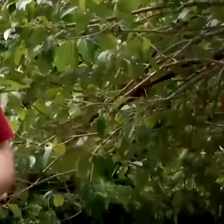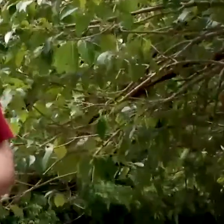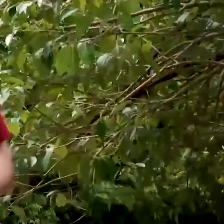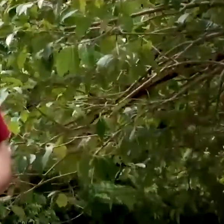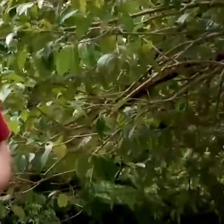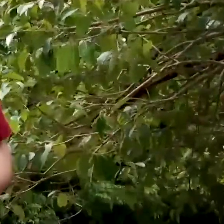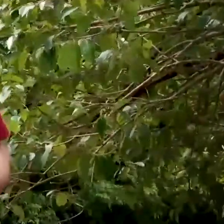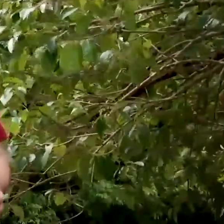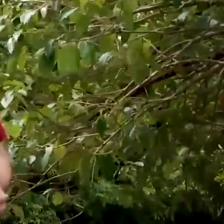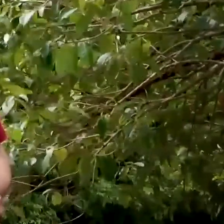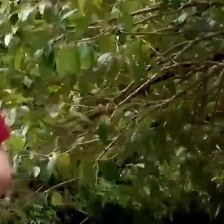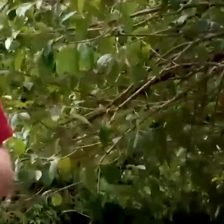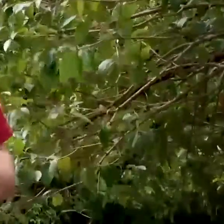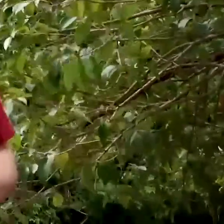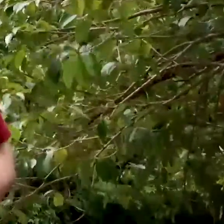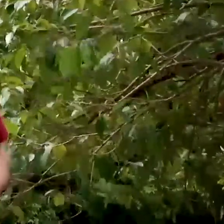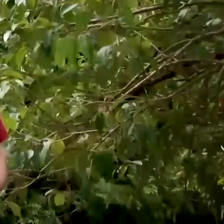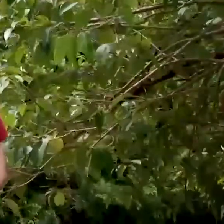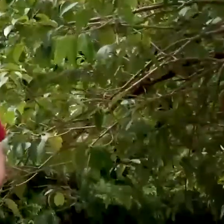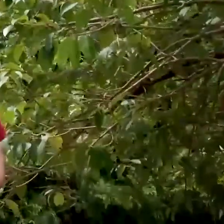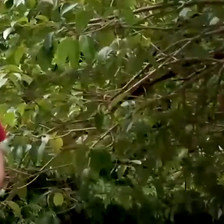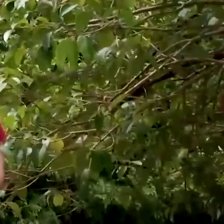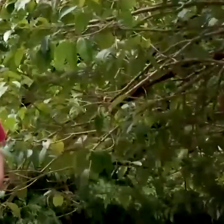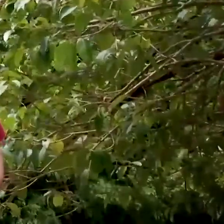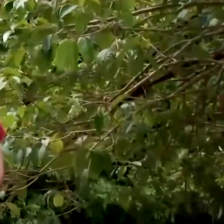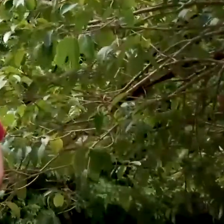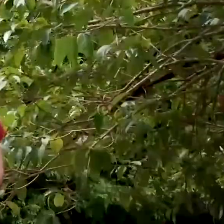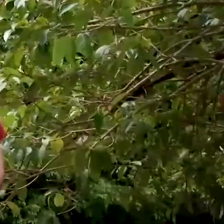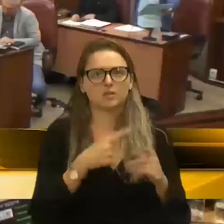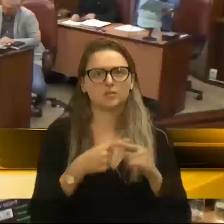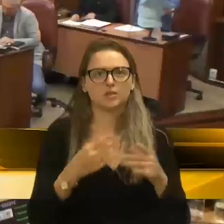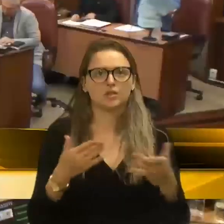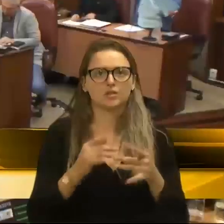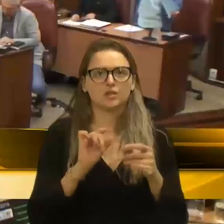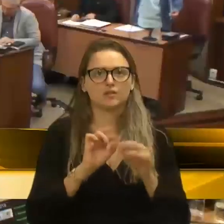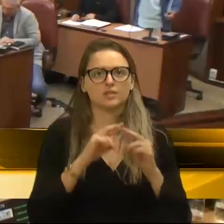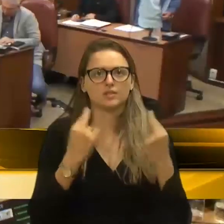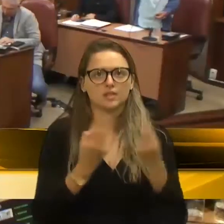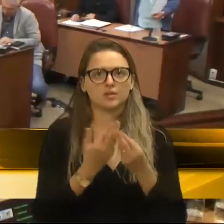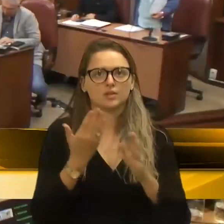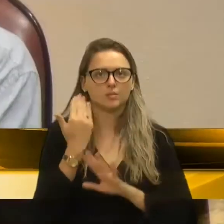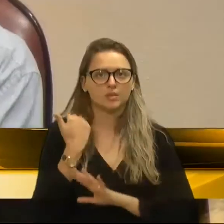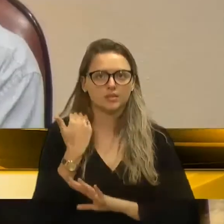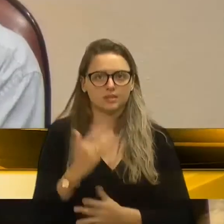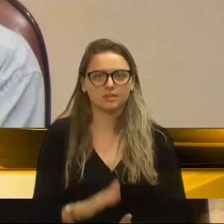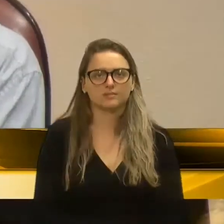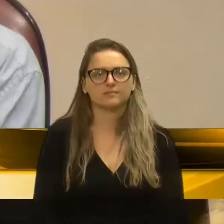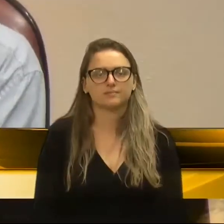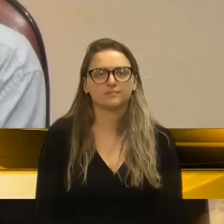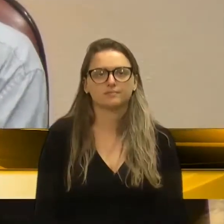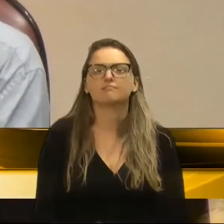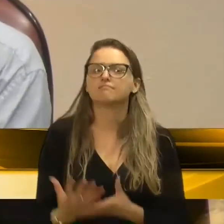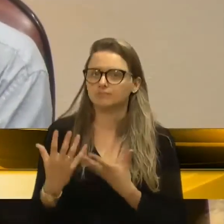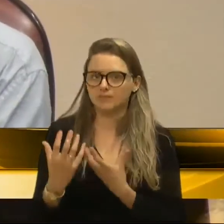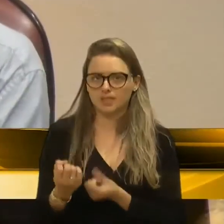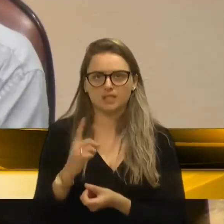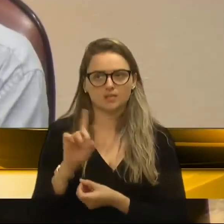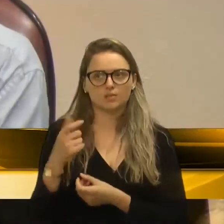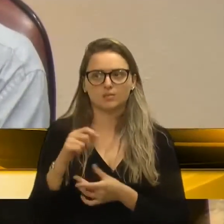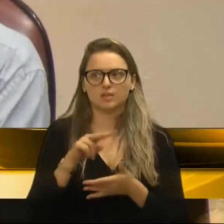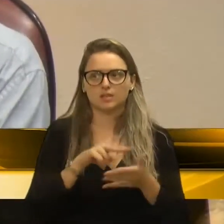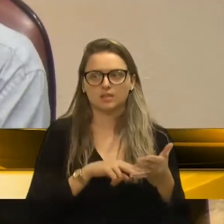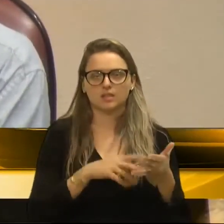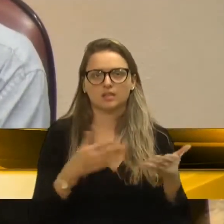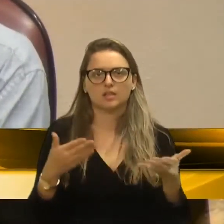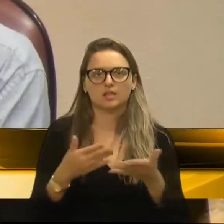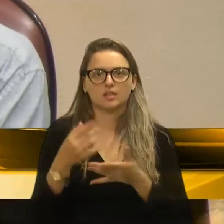será comemorado anualmente no dia 28 de maio. A exposição de motivos afirma que a data marca a morte